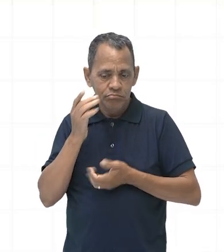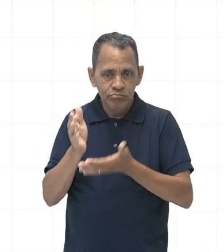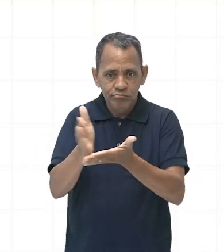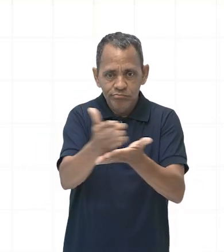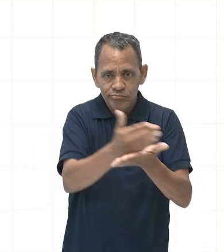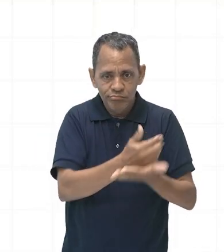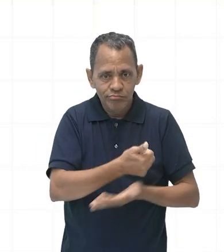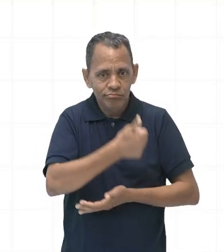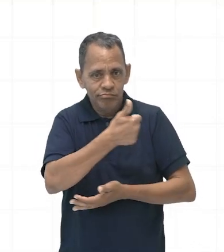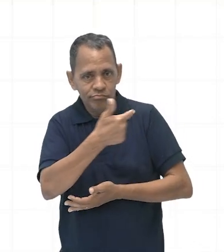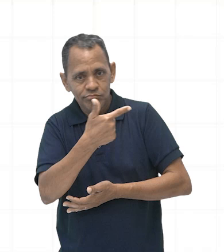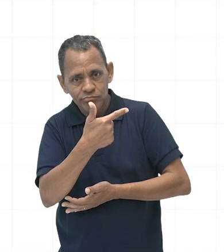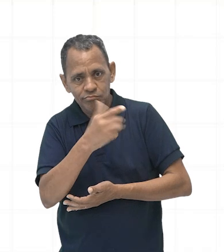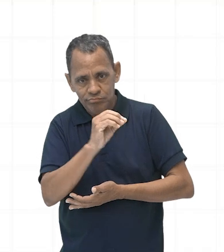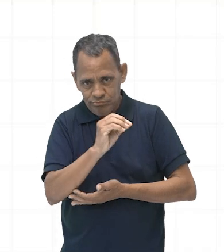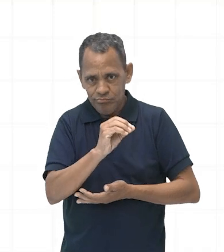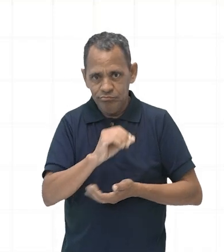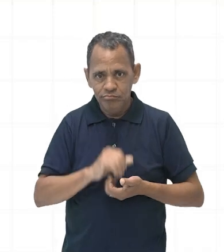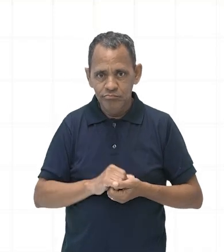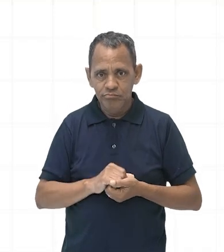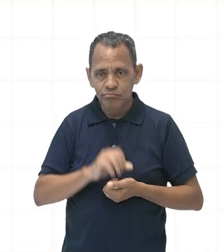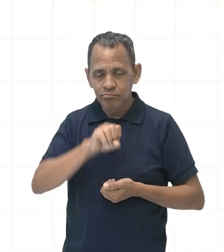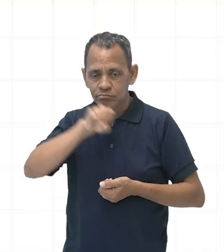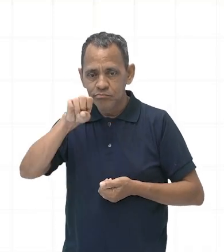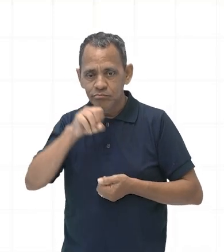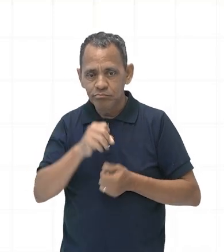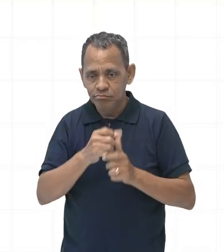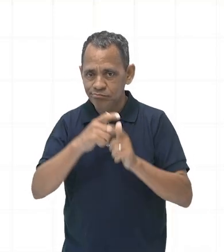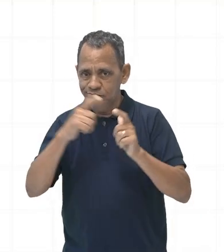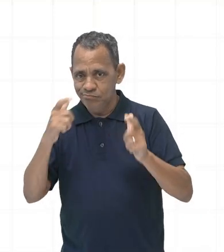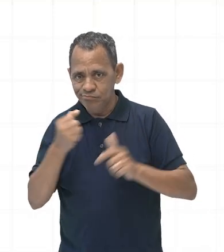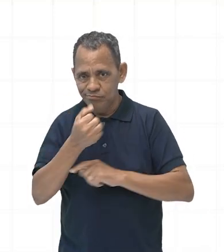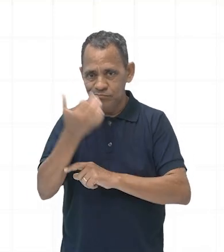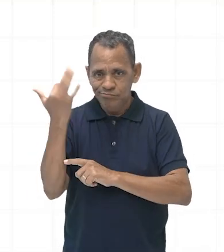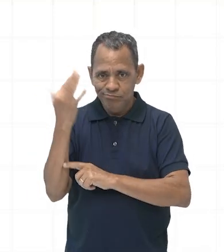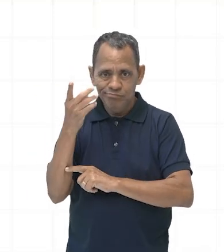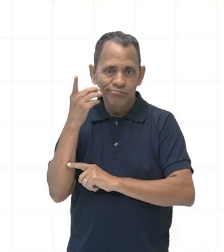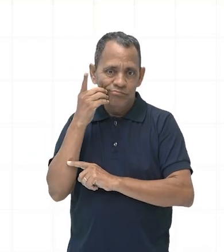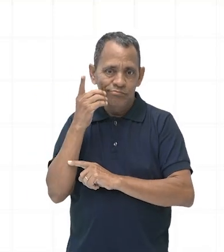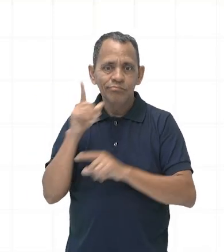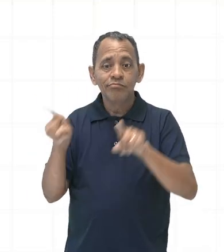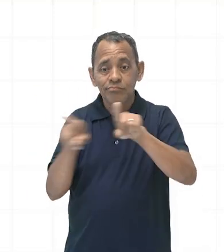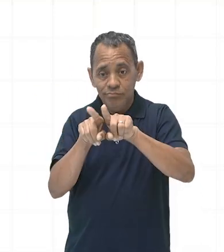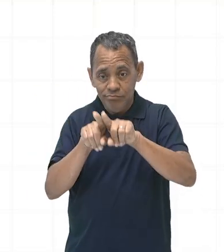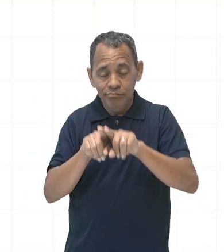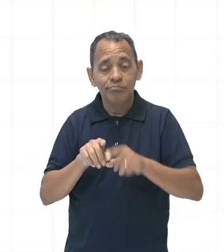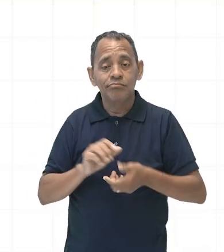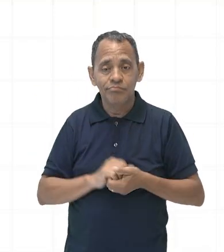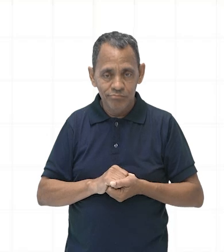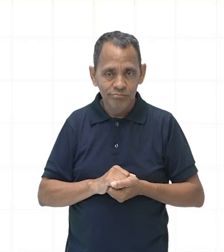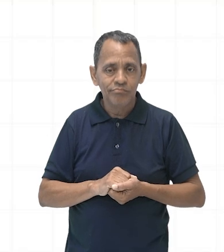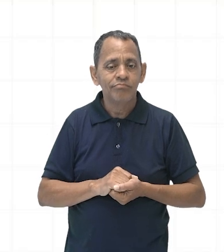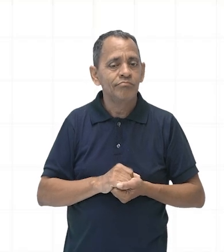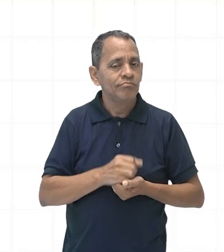120, se eu aumentar a quantidade de dias, logo vai aumentar também a